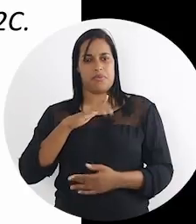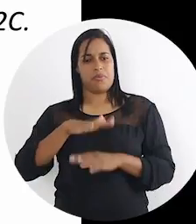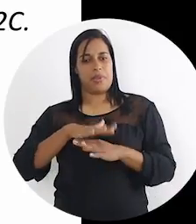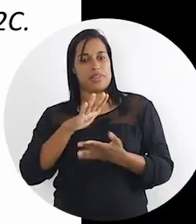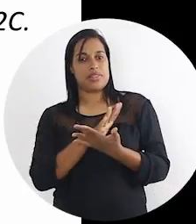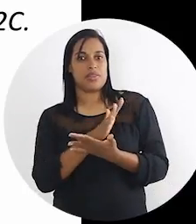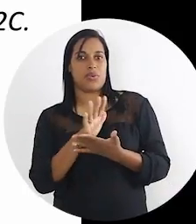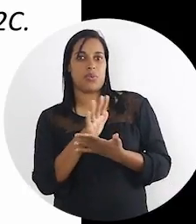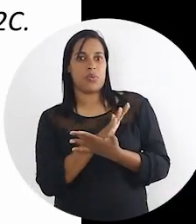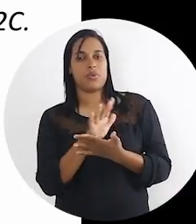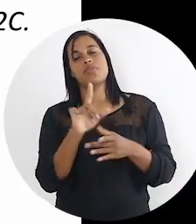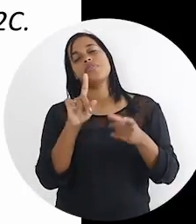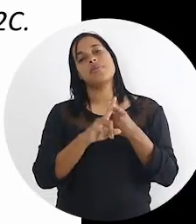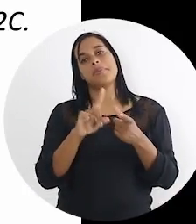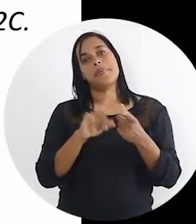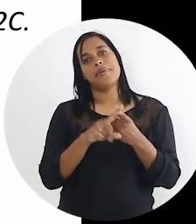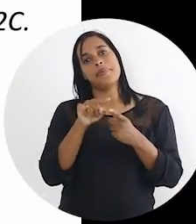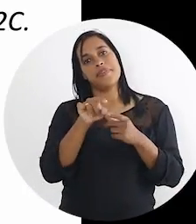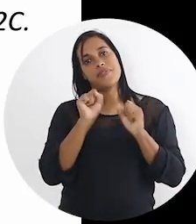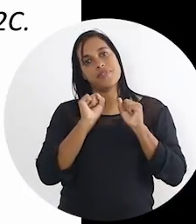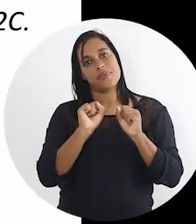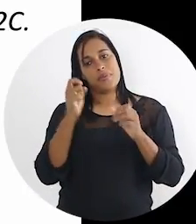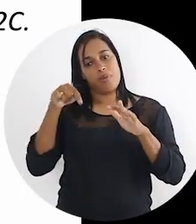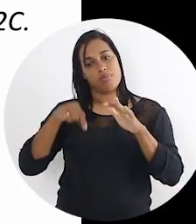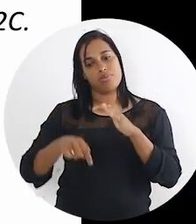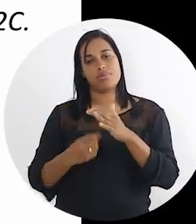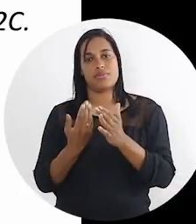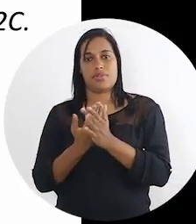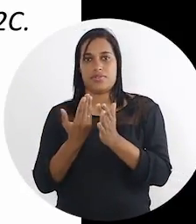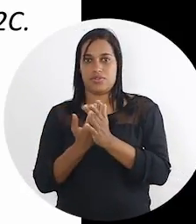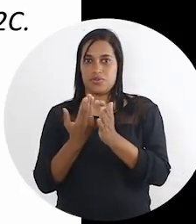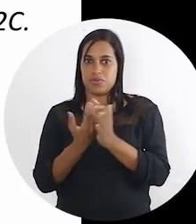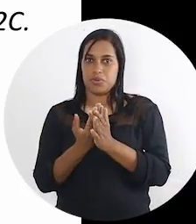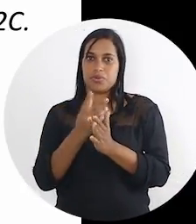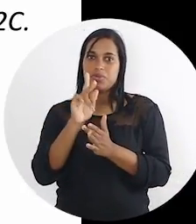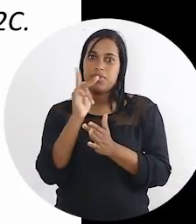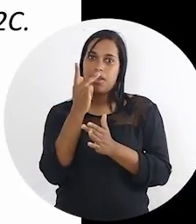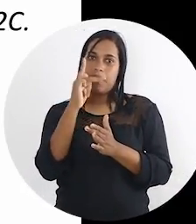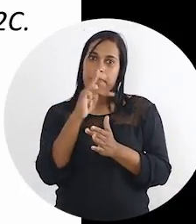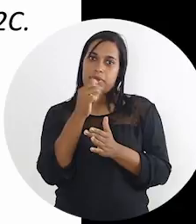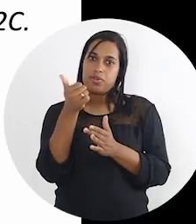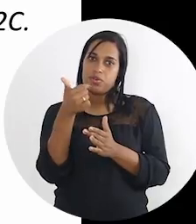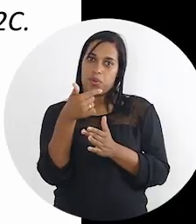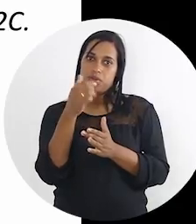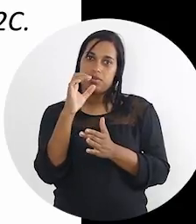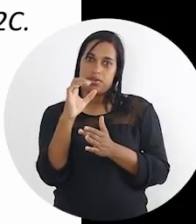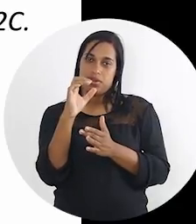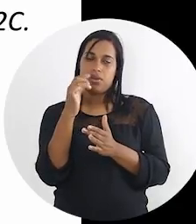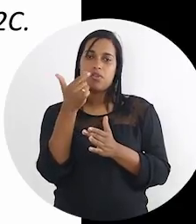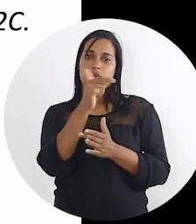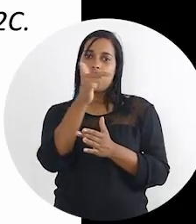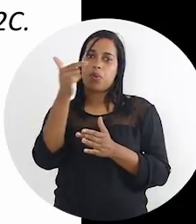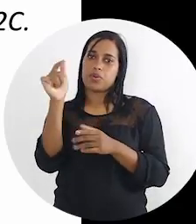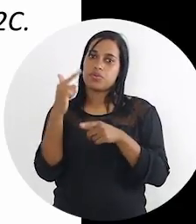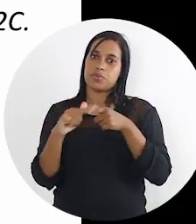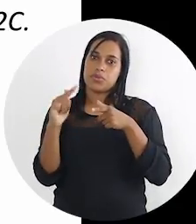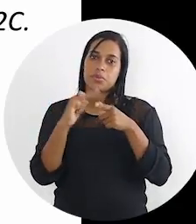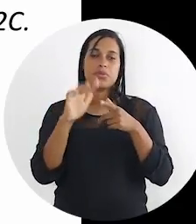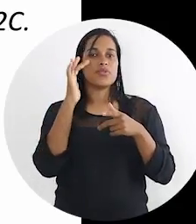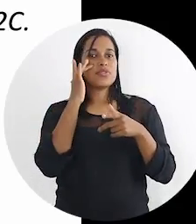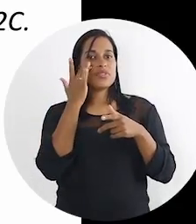algumas referências para que você possa aprofundar os estudos envolvendo a HP12C, como também outros problemas que você